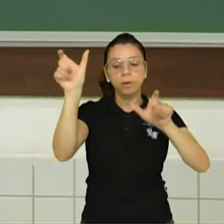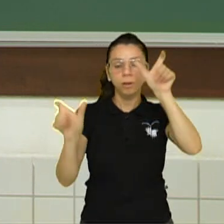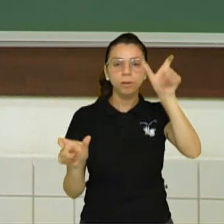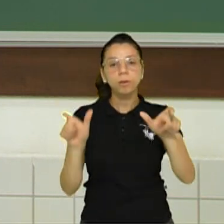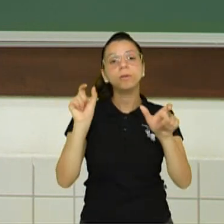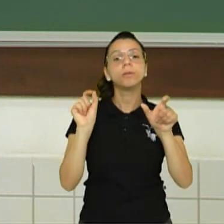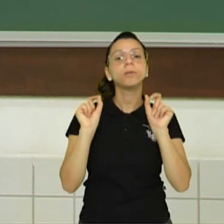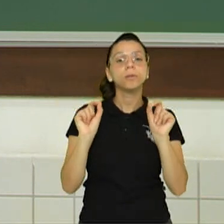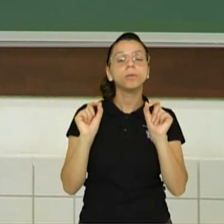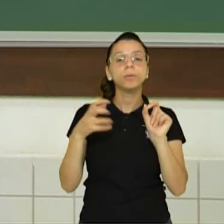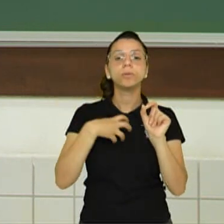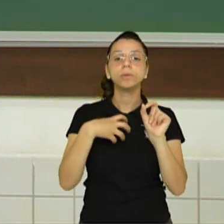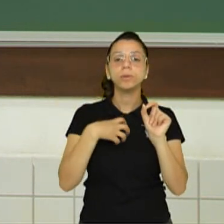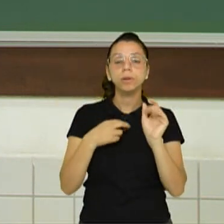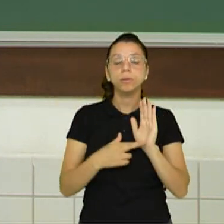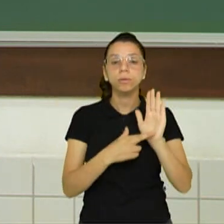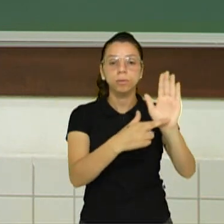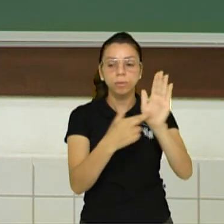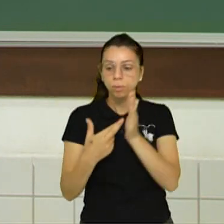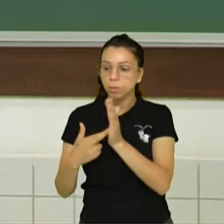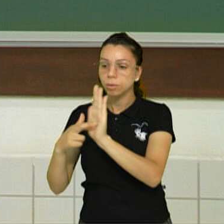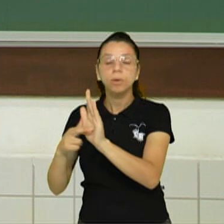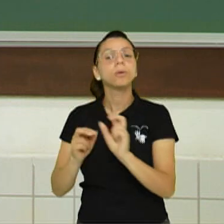essas duas formas de representação, né?